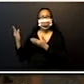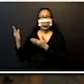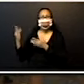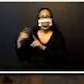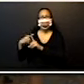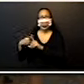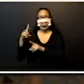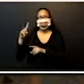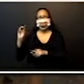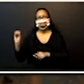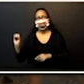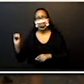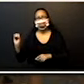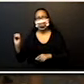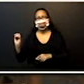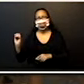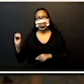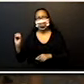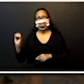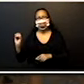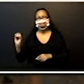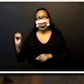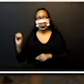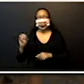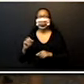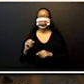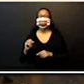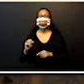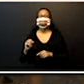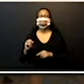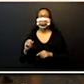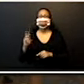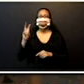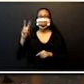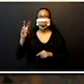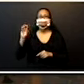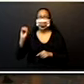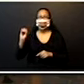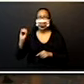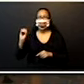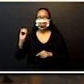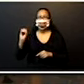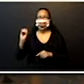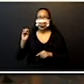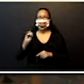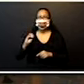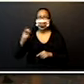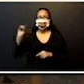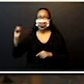10? Então, eu pego 50 e acrescento zero.